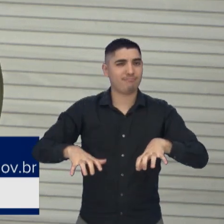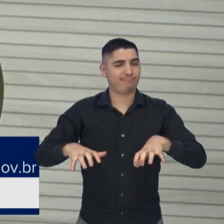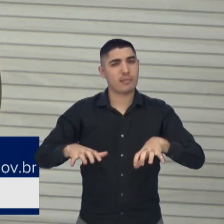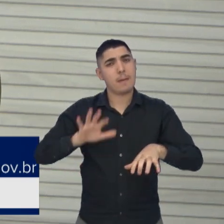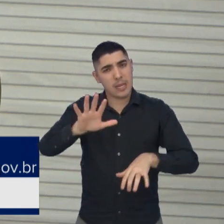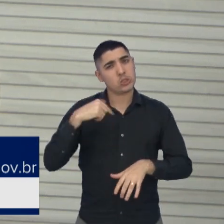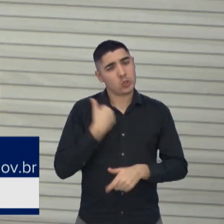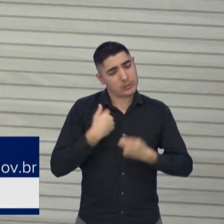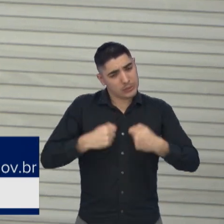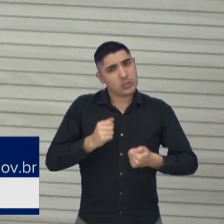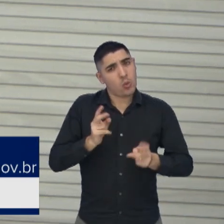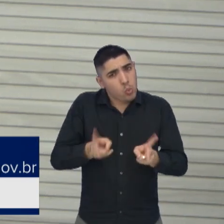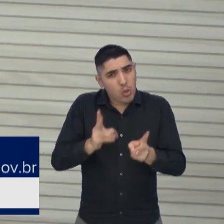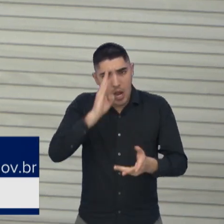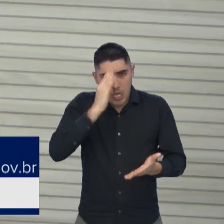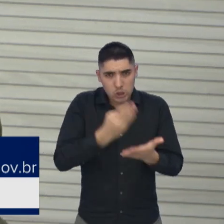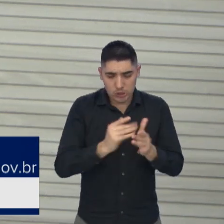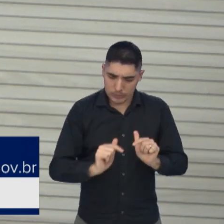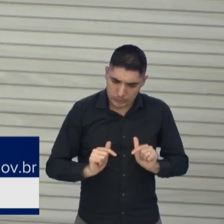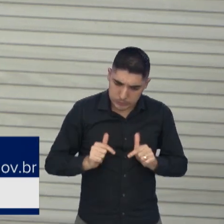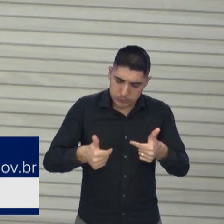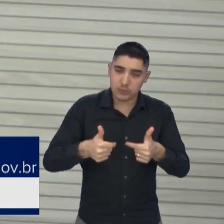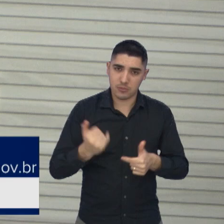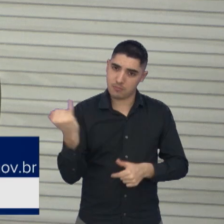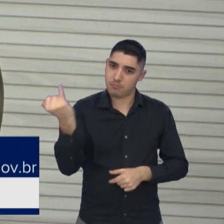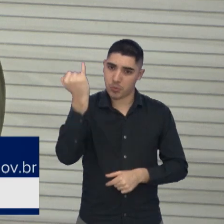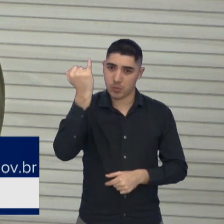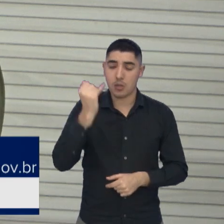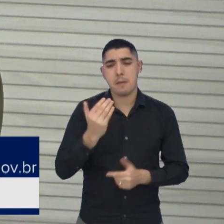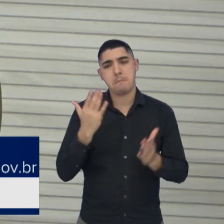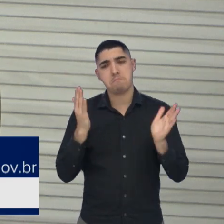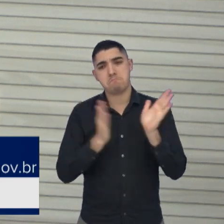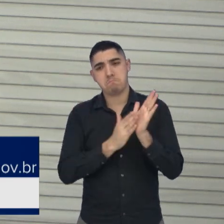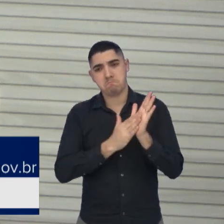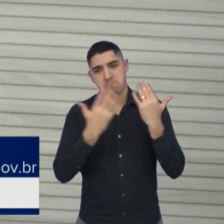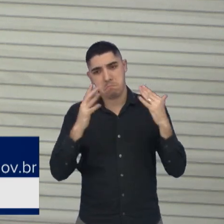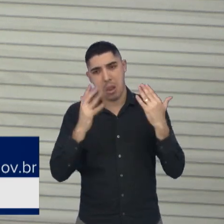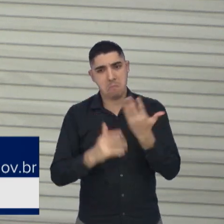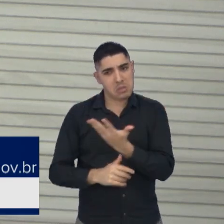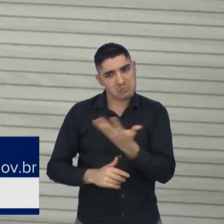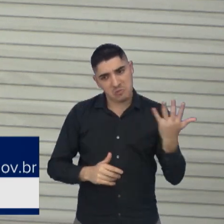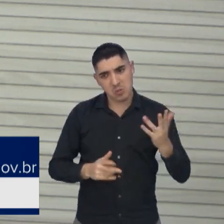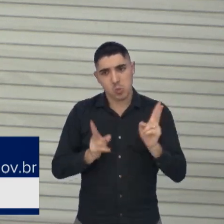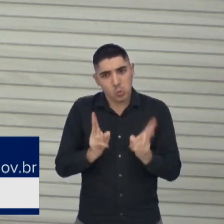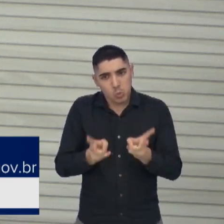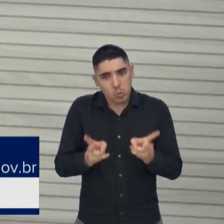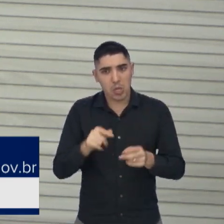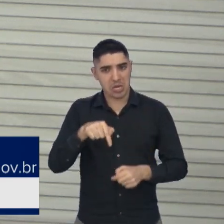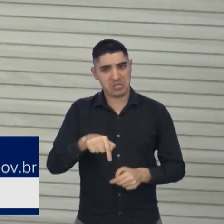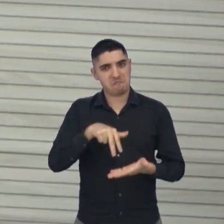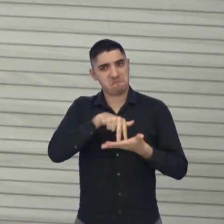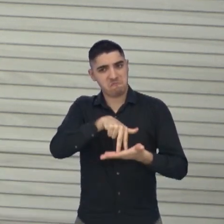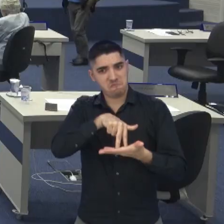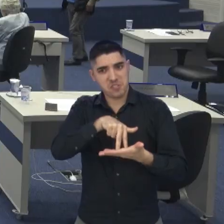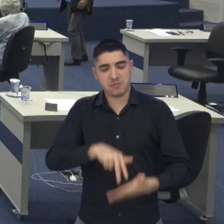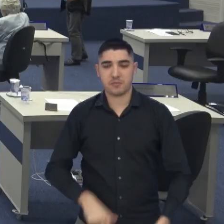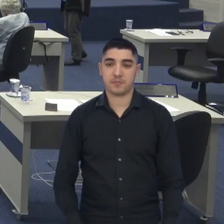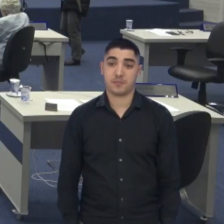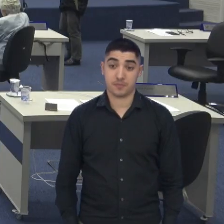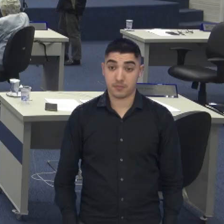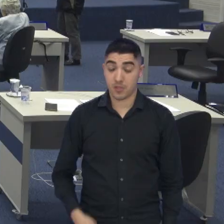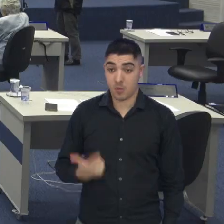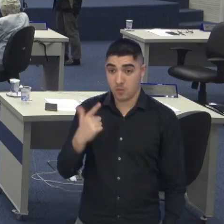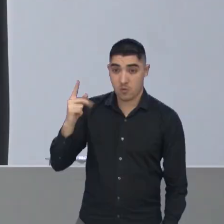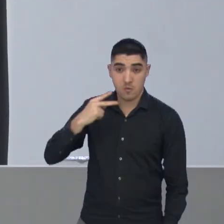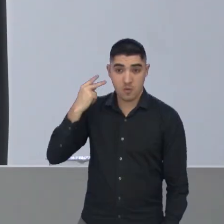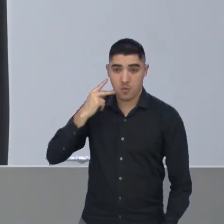isso é fundamental e isso é muito importante. Parabéns para vocês que estão firmes aqui. Justificativa de votação, o